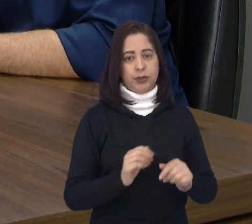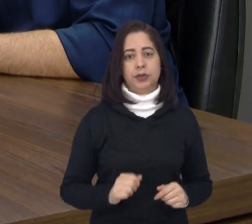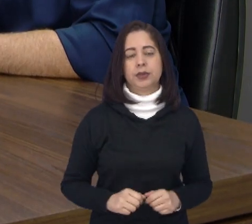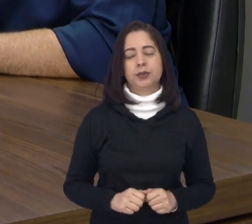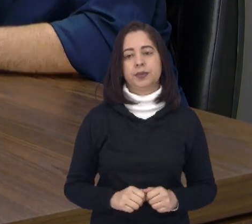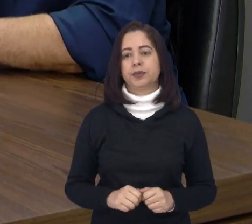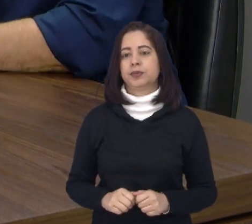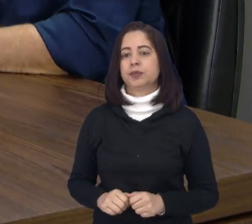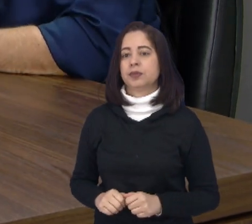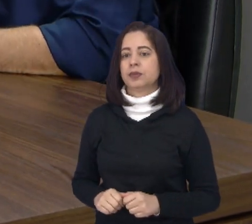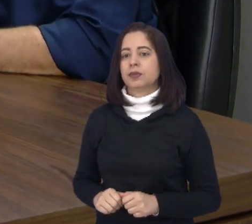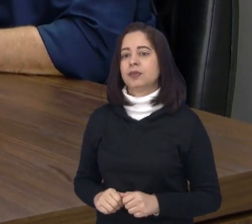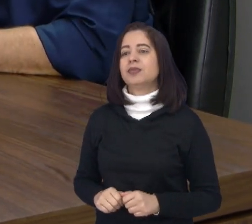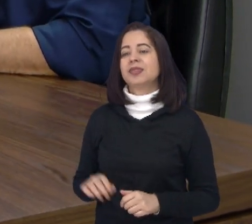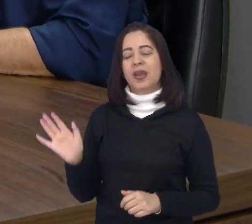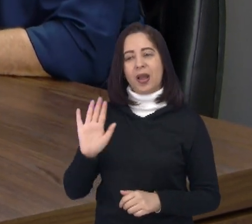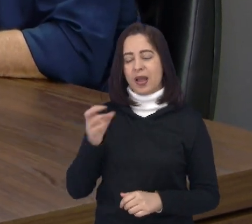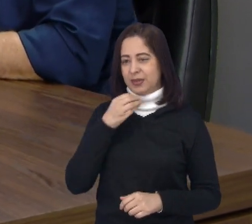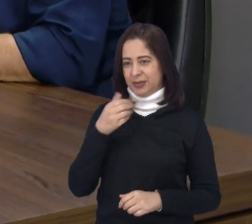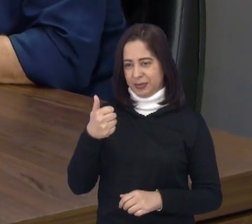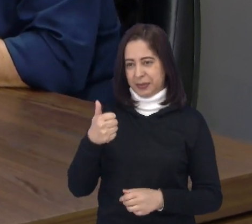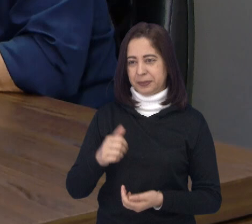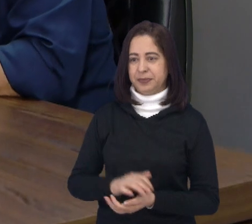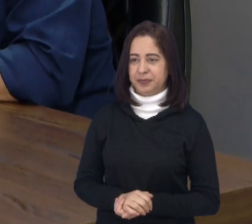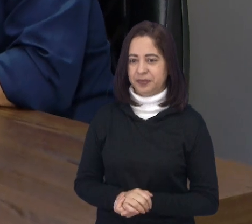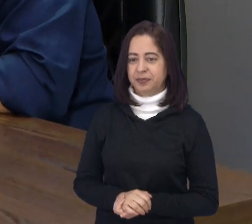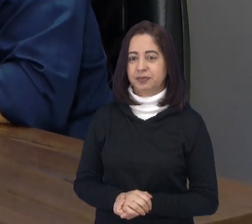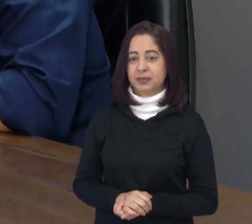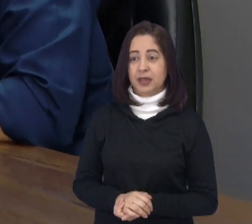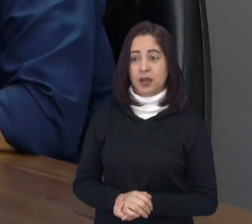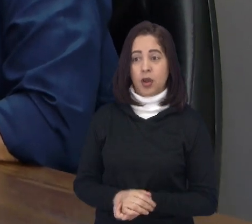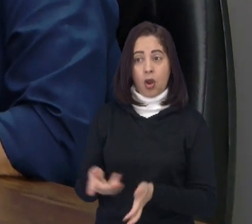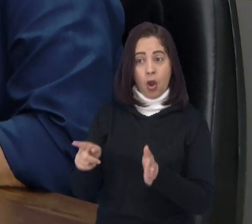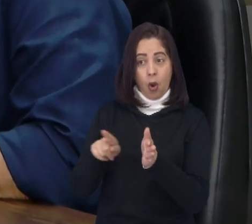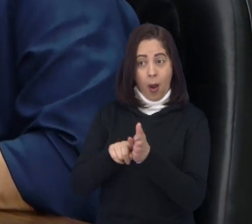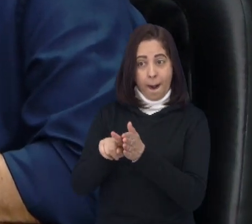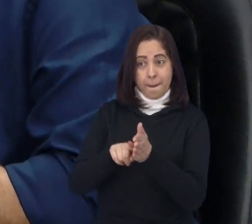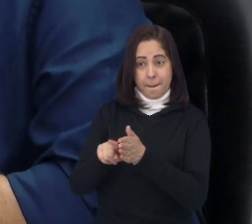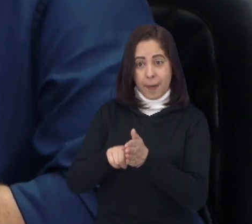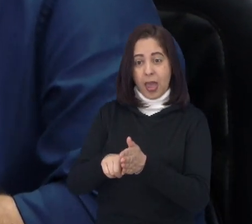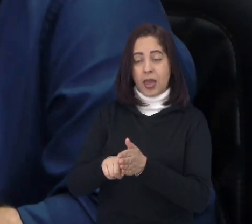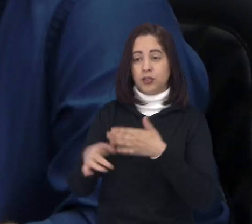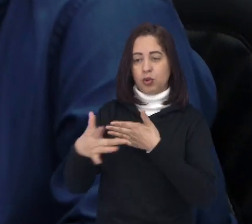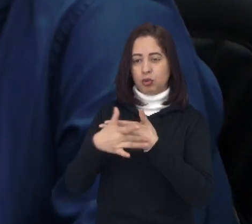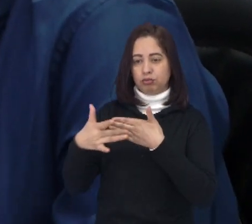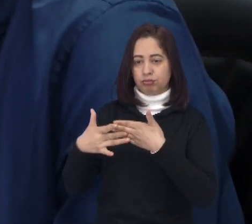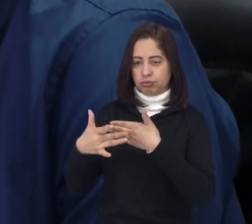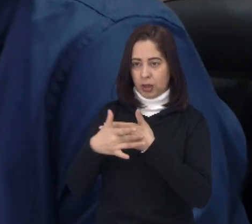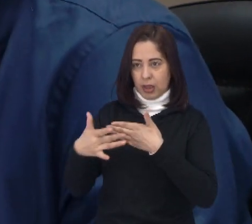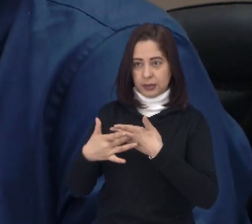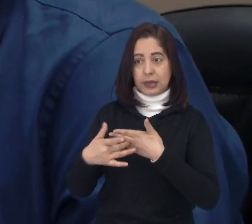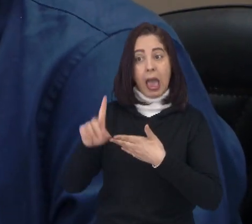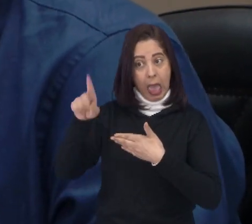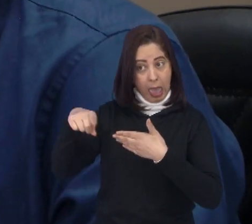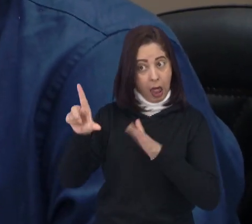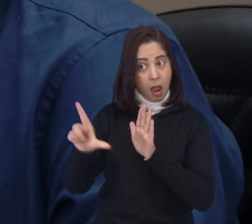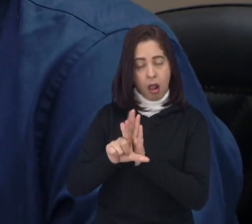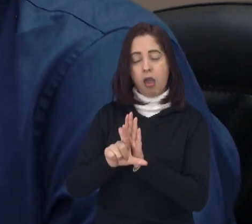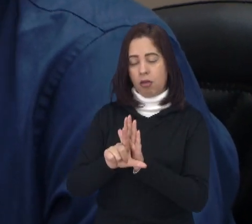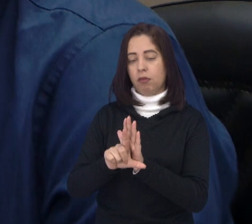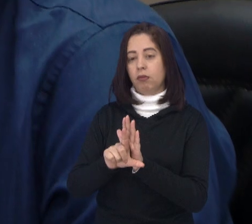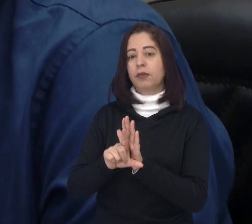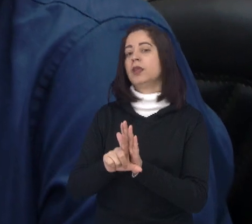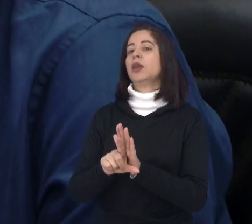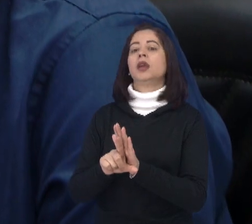por favor. Olá, Fernanda, tudo bem? Os exames ocupacionais, eles são regidos por lei, né, e vão